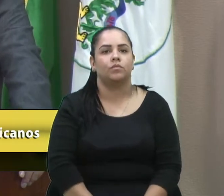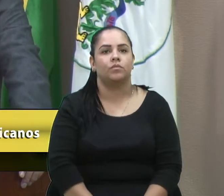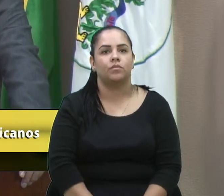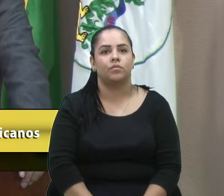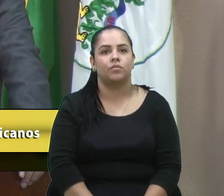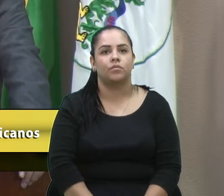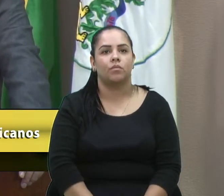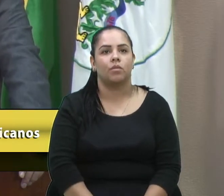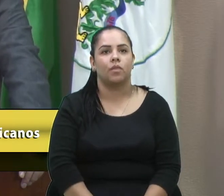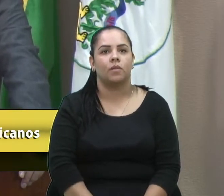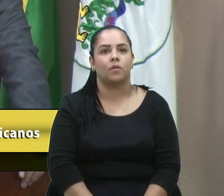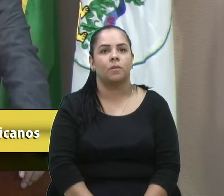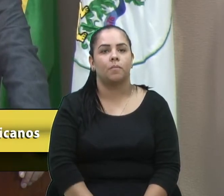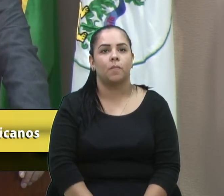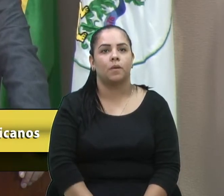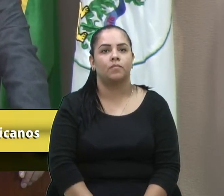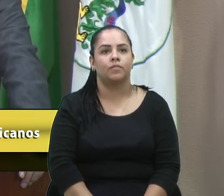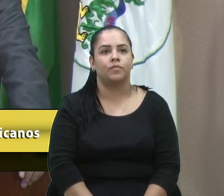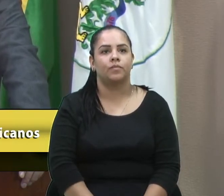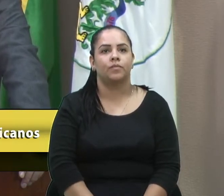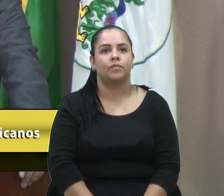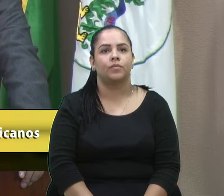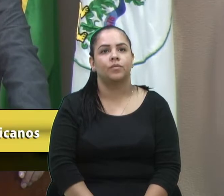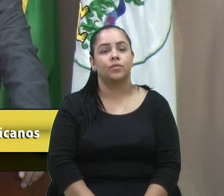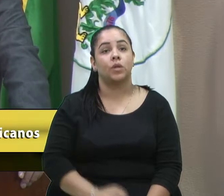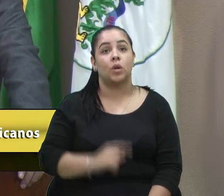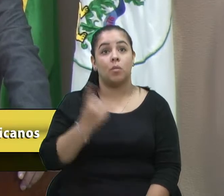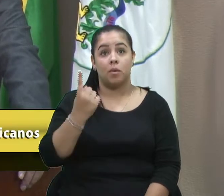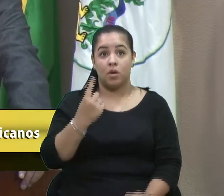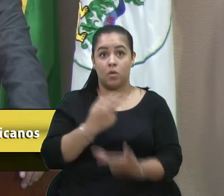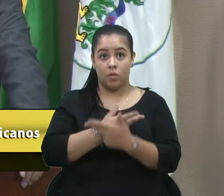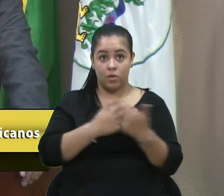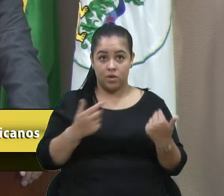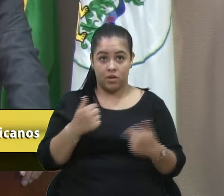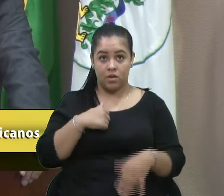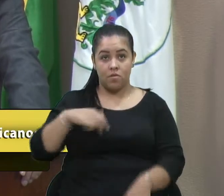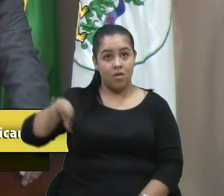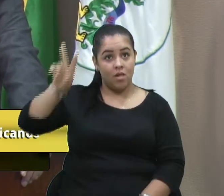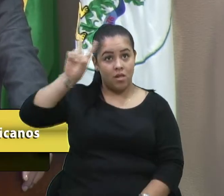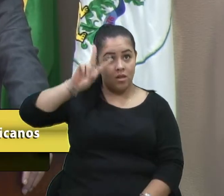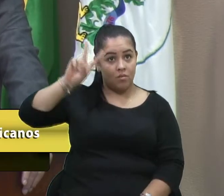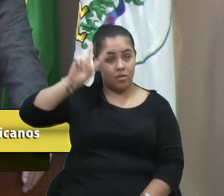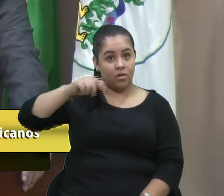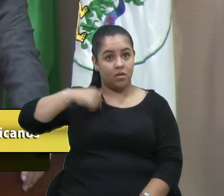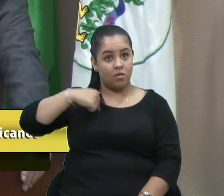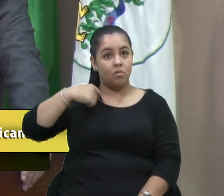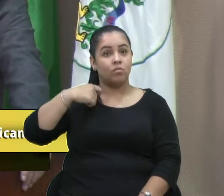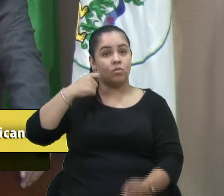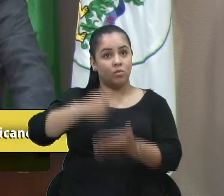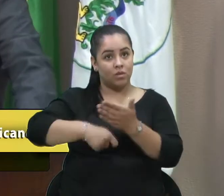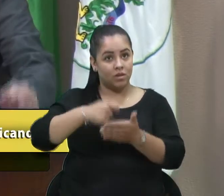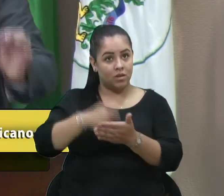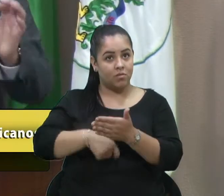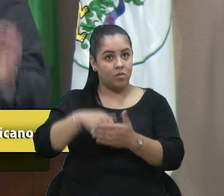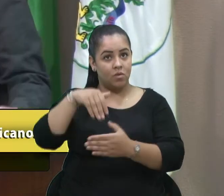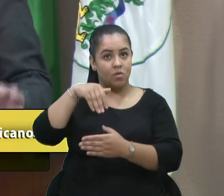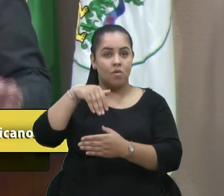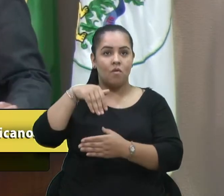E uma das minhas palavras que eu me lembro que quando defendi até o voto favorável foi da